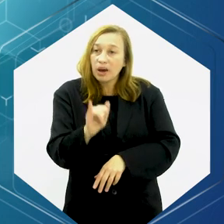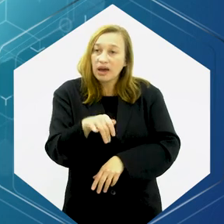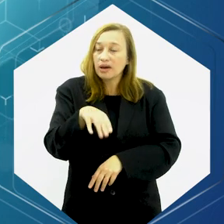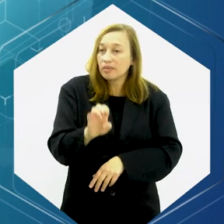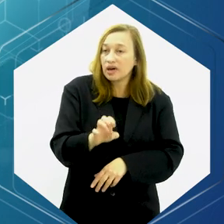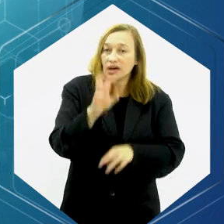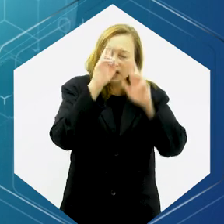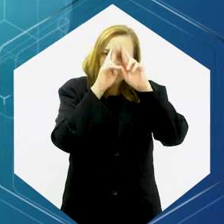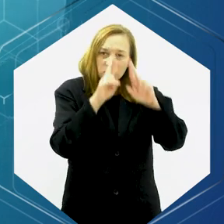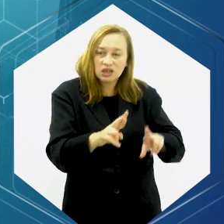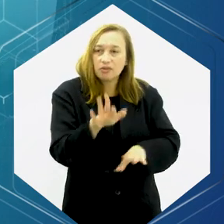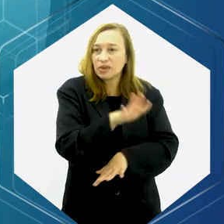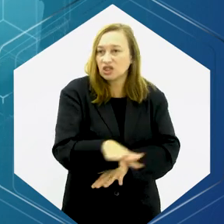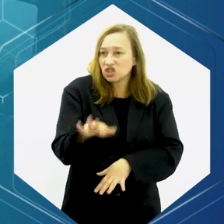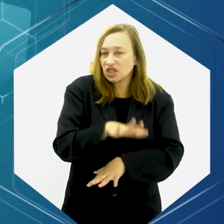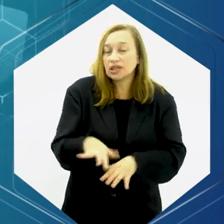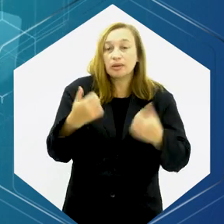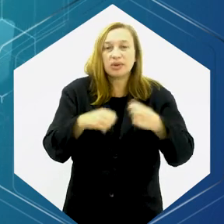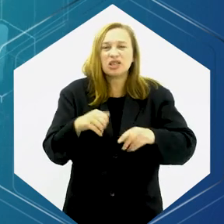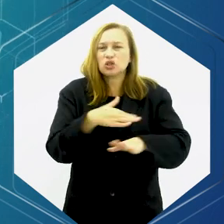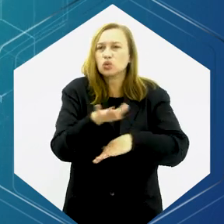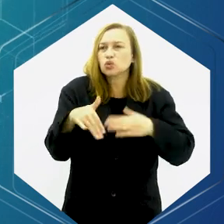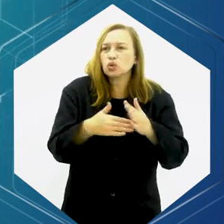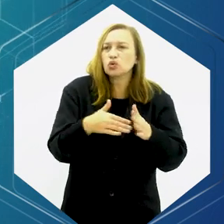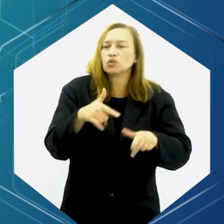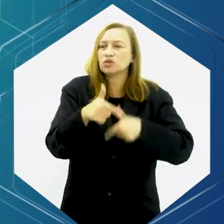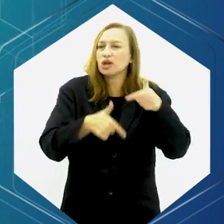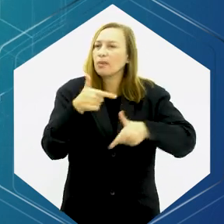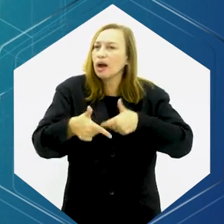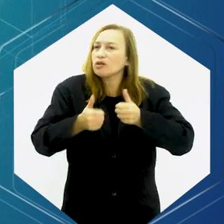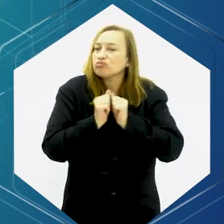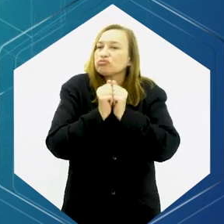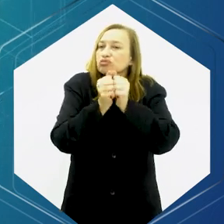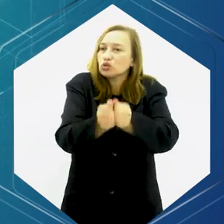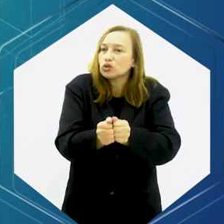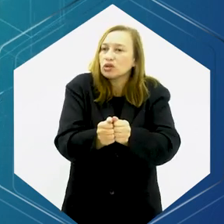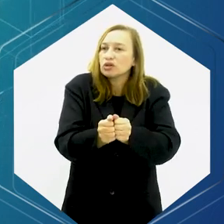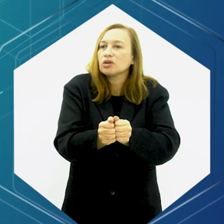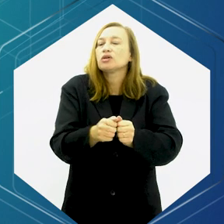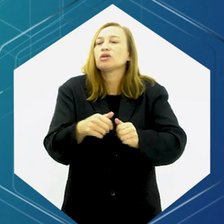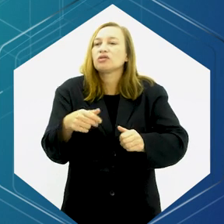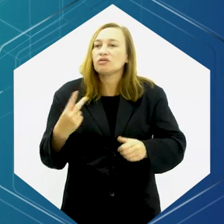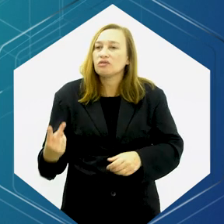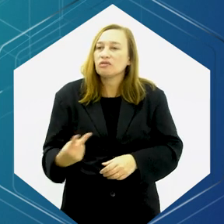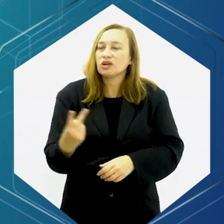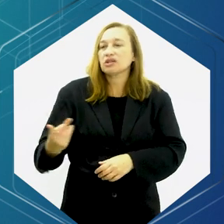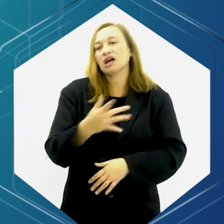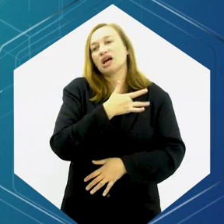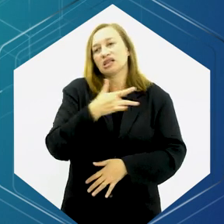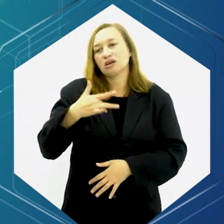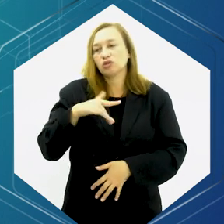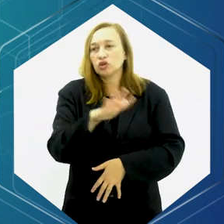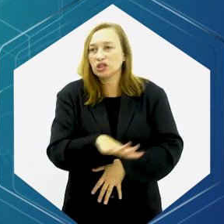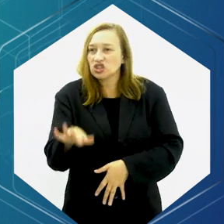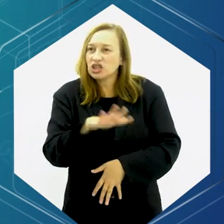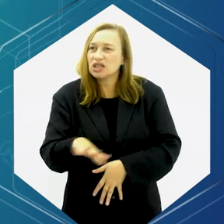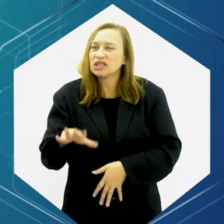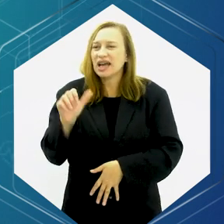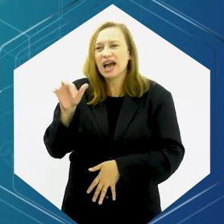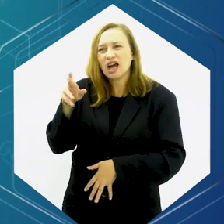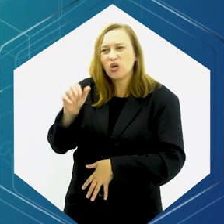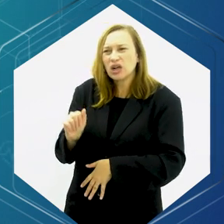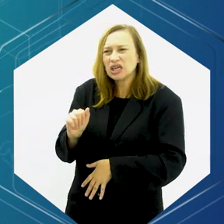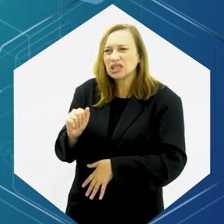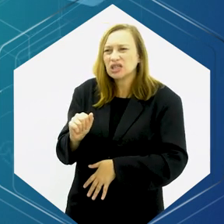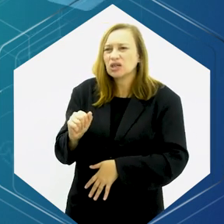dentro de casa né com os pais responsáveis por essas crianças é preciso todo esse trabalho em conjunto para preservar a saúde